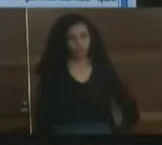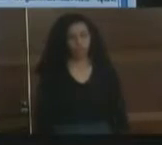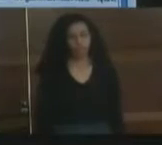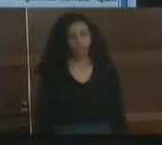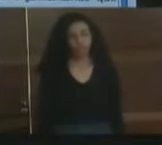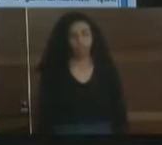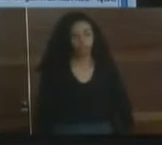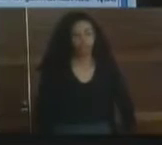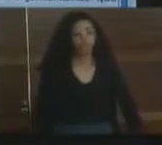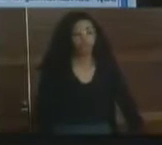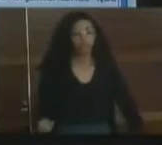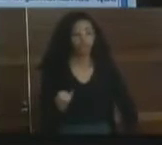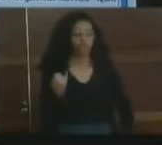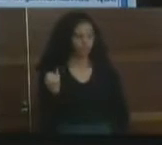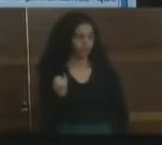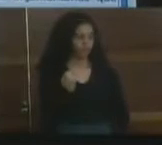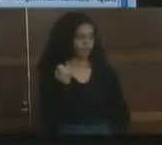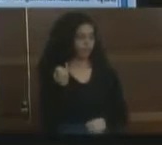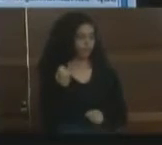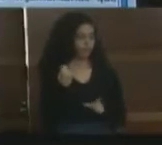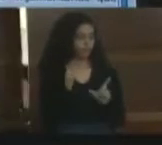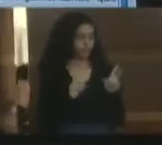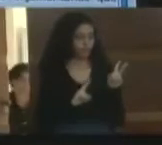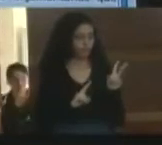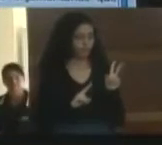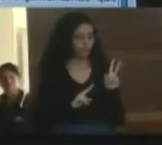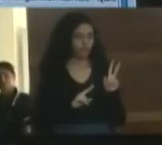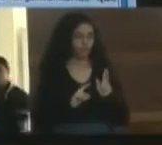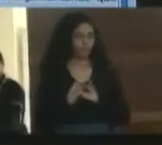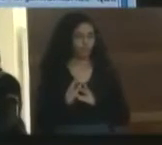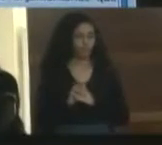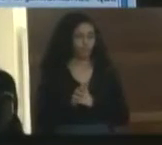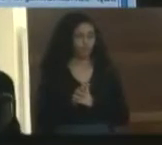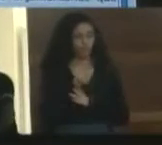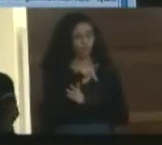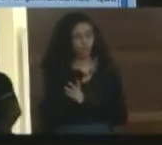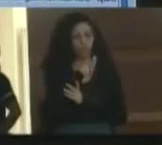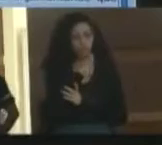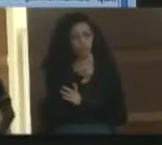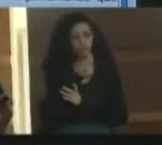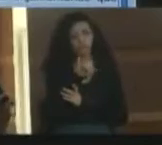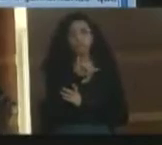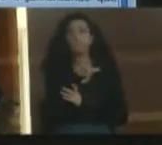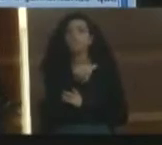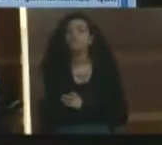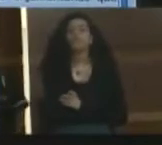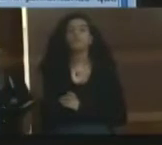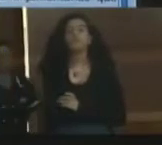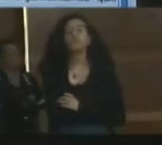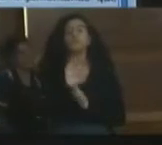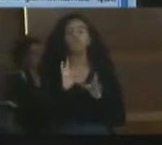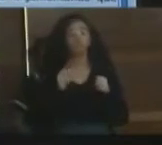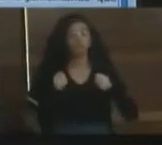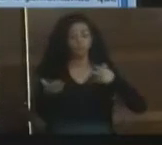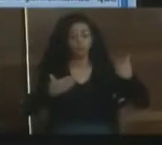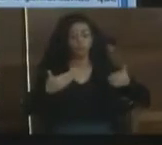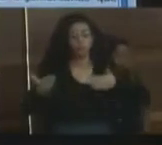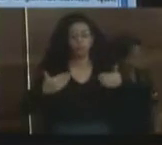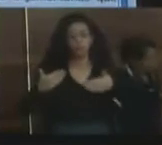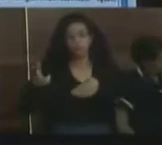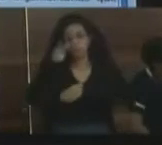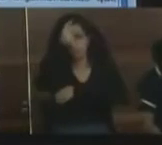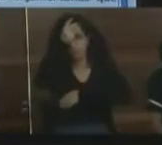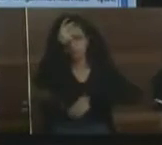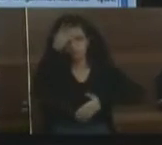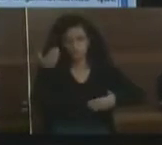os conceitos importantes em uma das receita receita pública todo o montante de valores ou bens que entram nos cofres